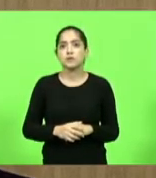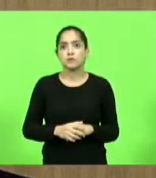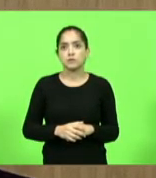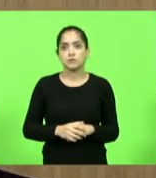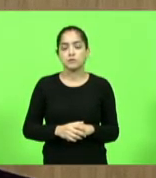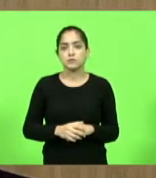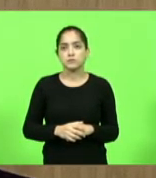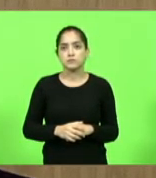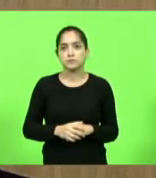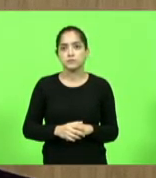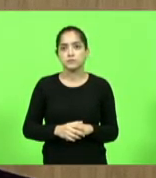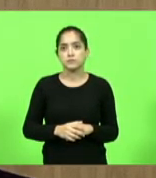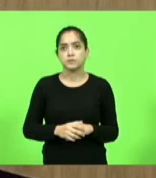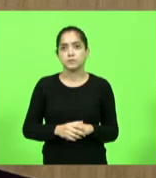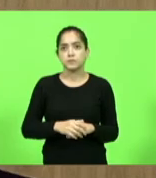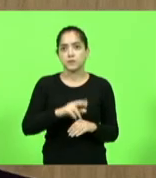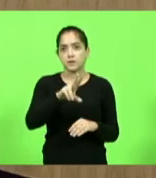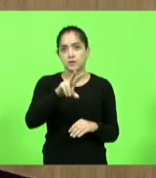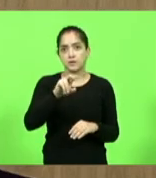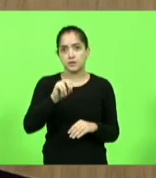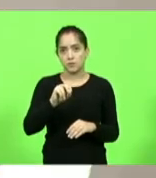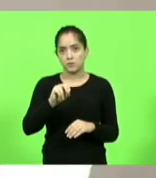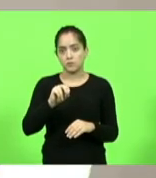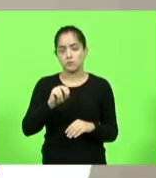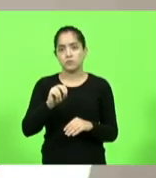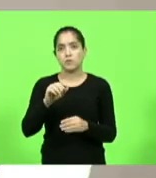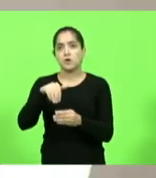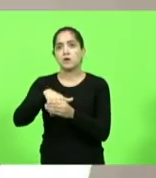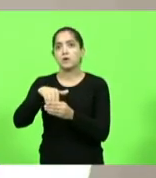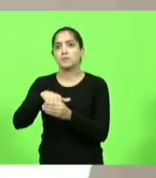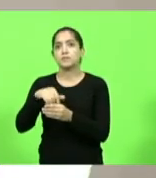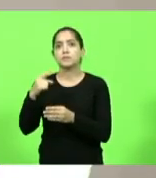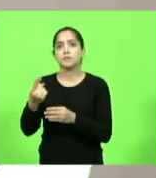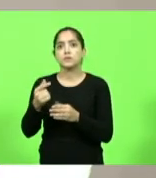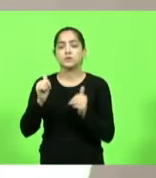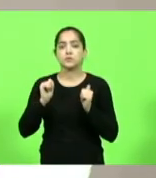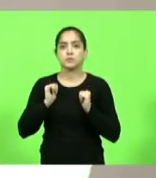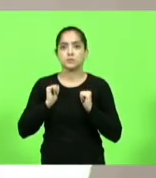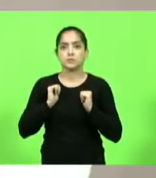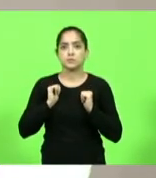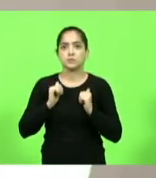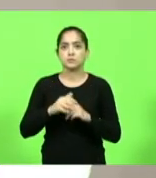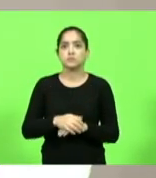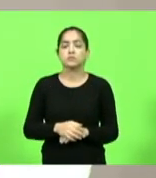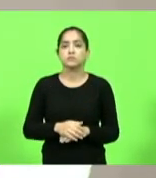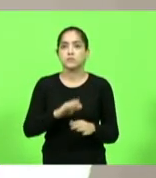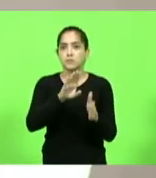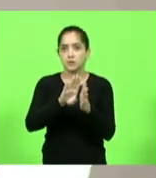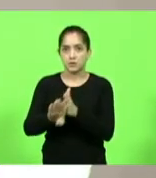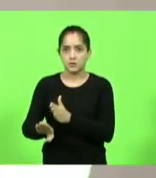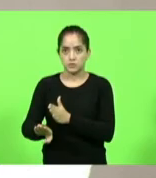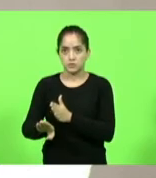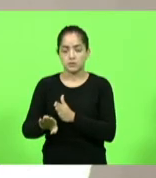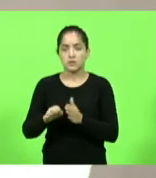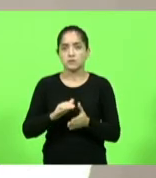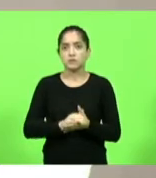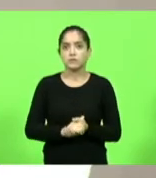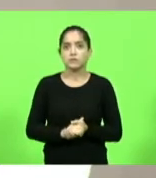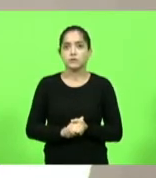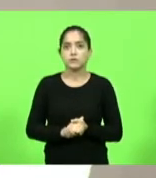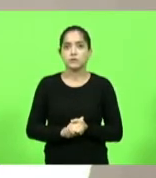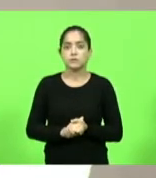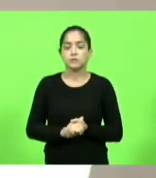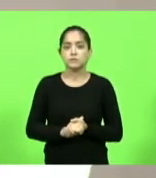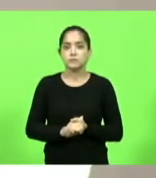votos não, uma abstenção, está rejeitado o veto por maioria.